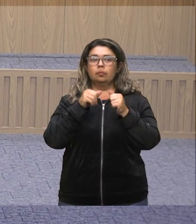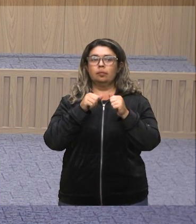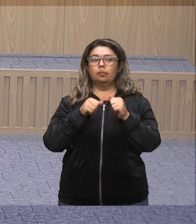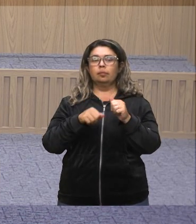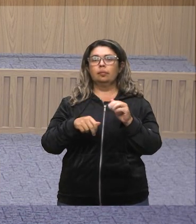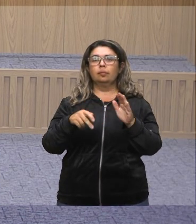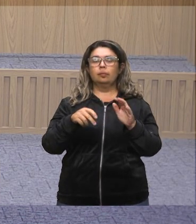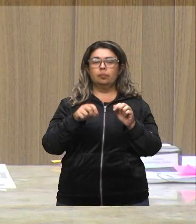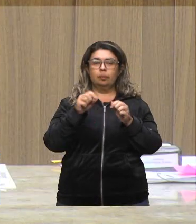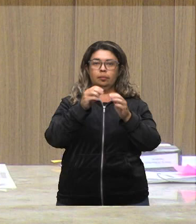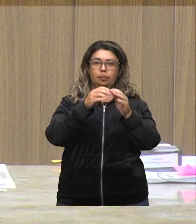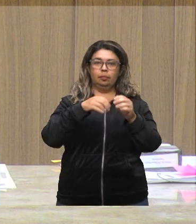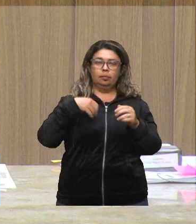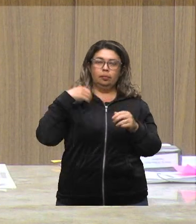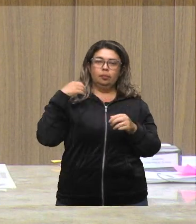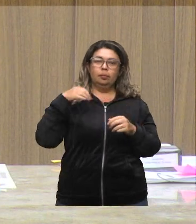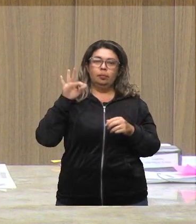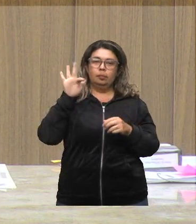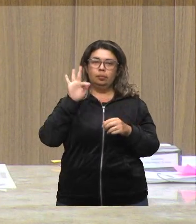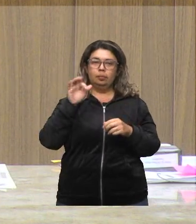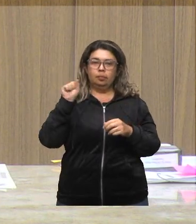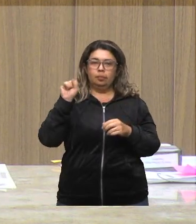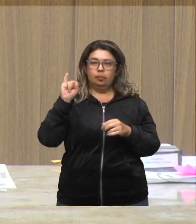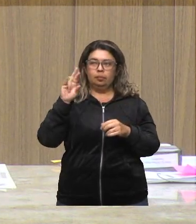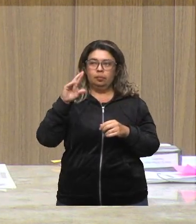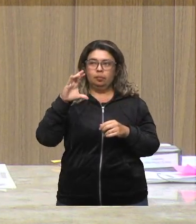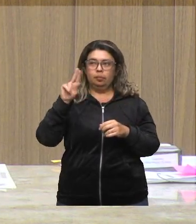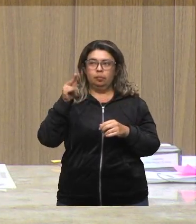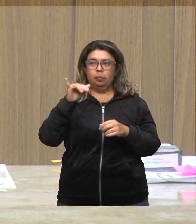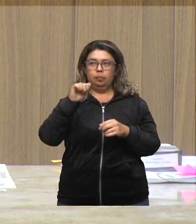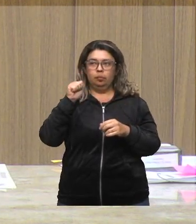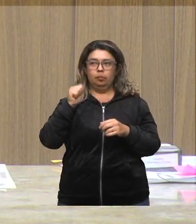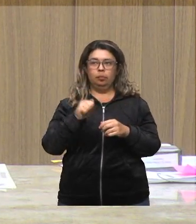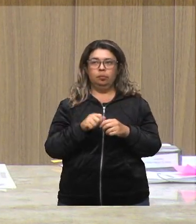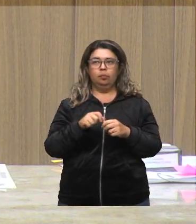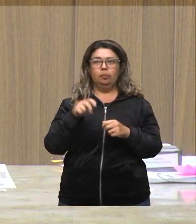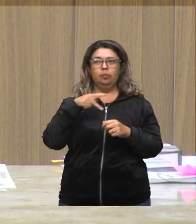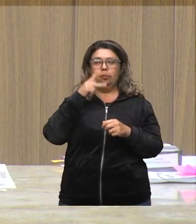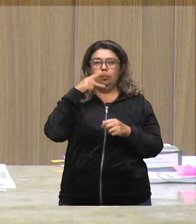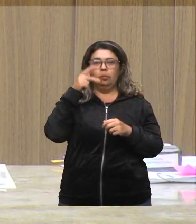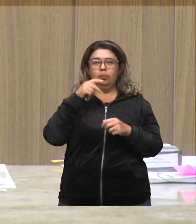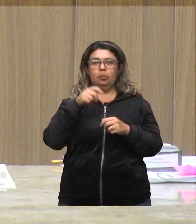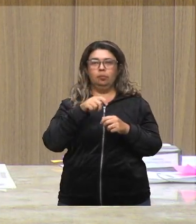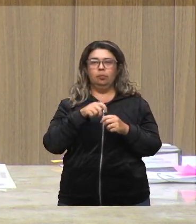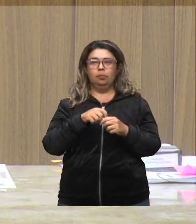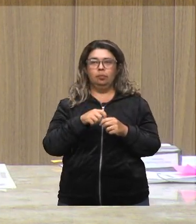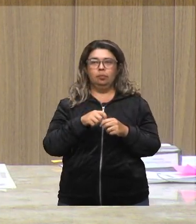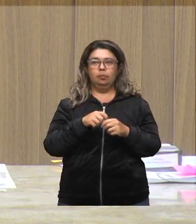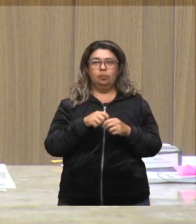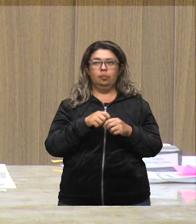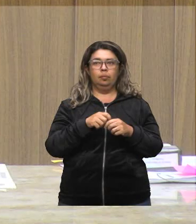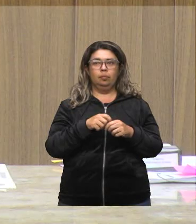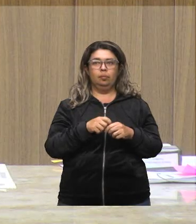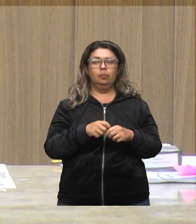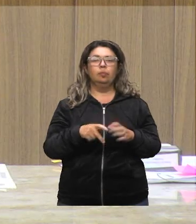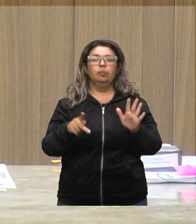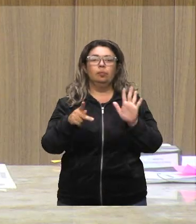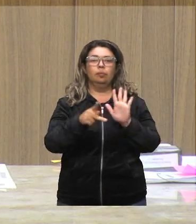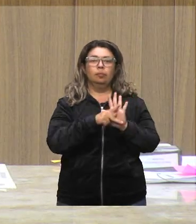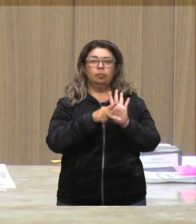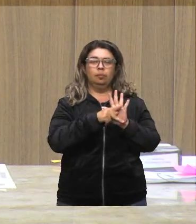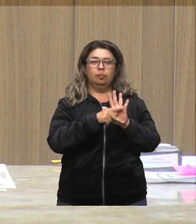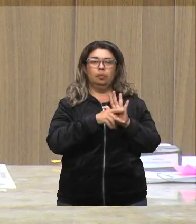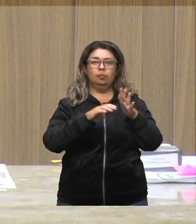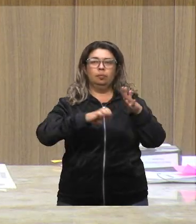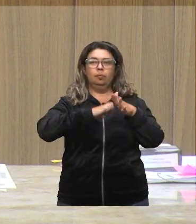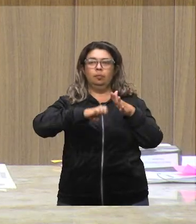requerimento formulado pelo vereador Fernando Circa, solicitando a preferência na discussão e votação do projeto da proposta